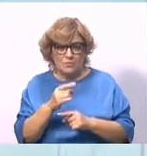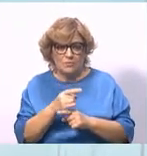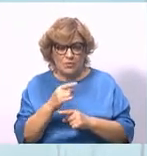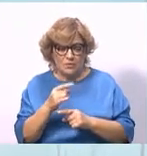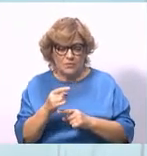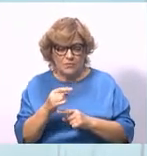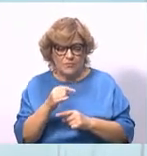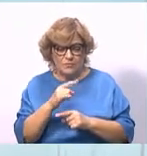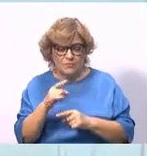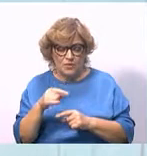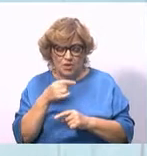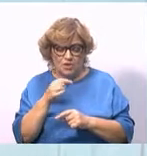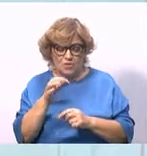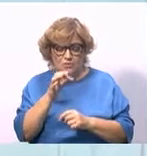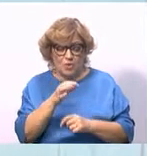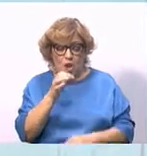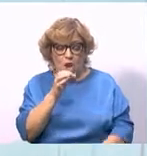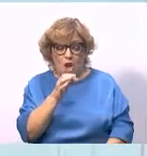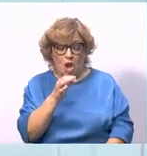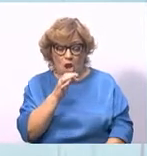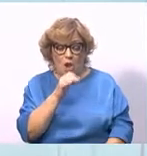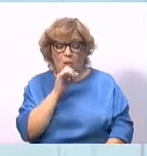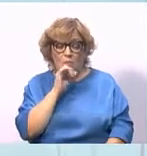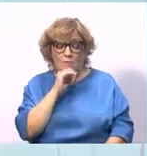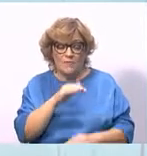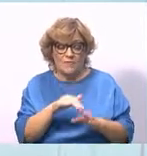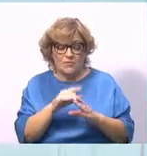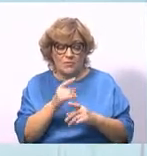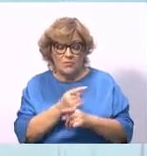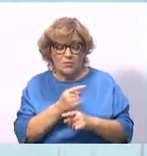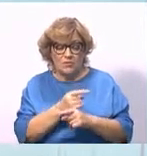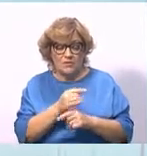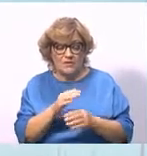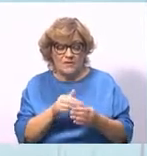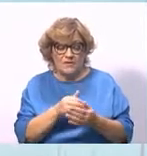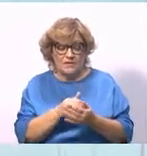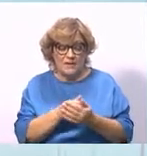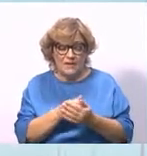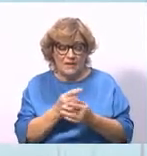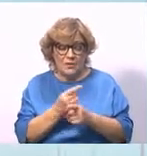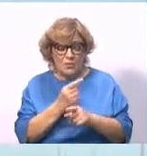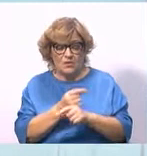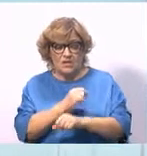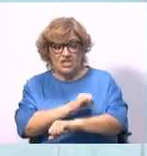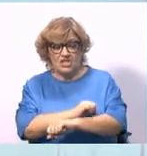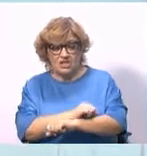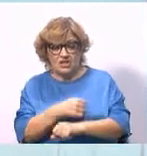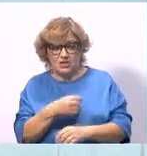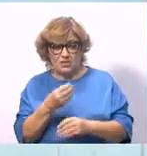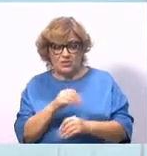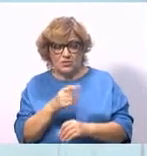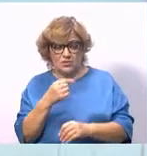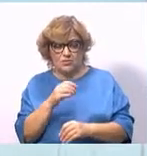Porque nós, ao colocarmos o O, pode fazer uma coisa que se chama um edema de janela. Ou seja, se nós colocarmos